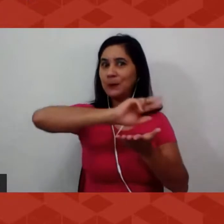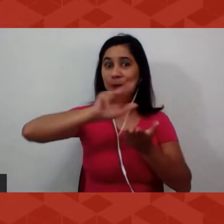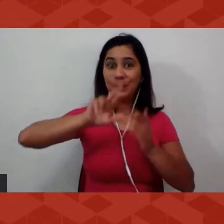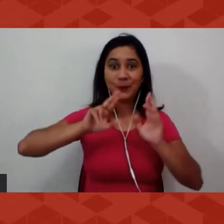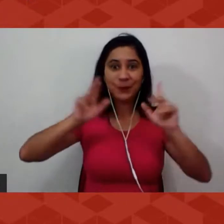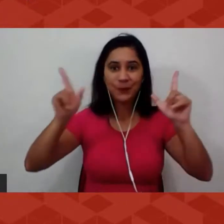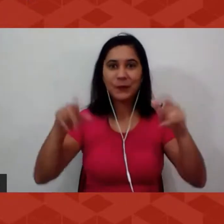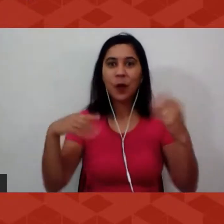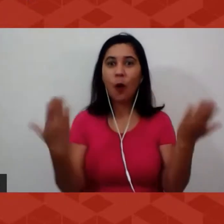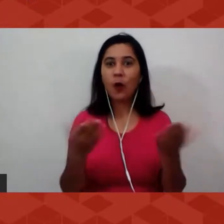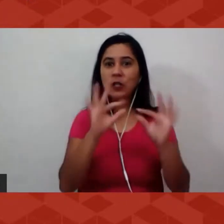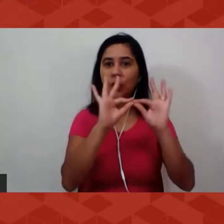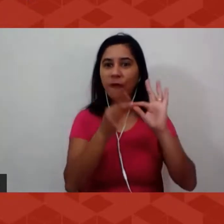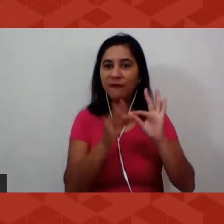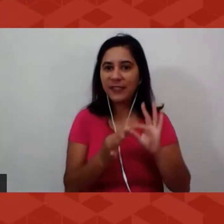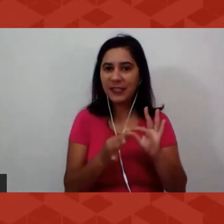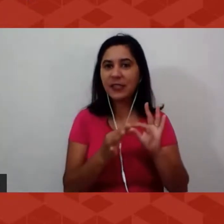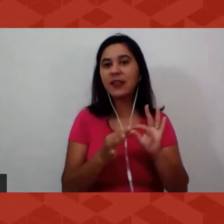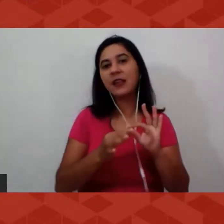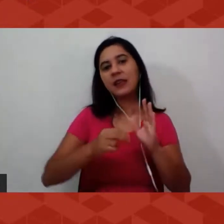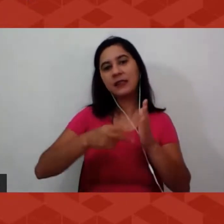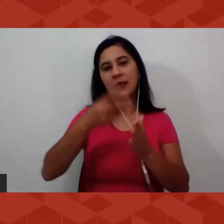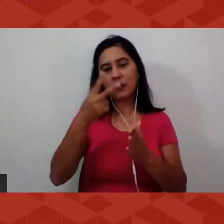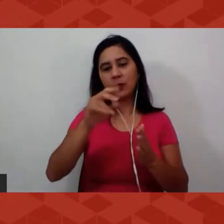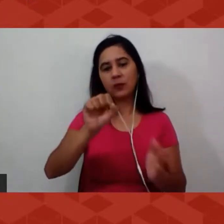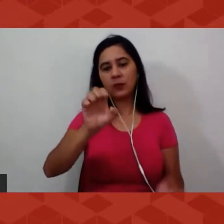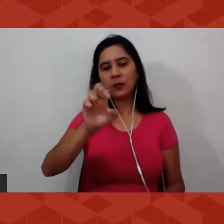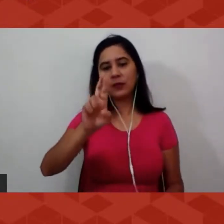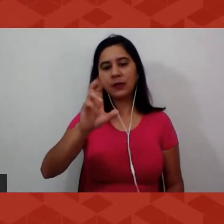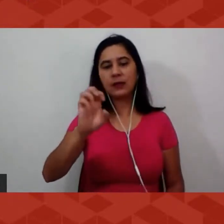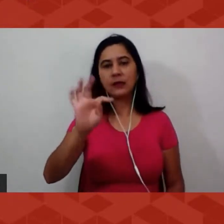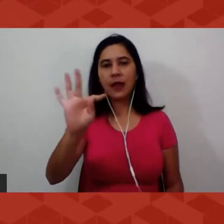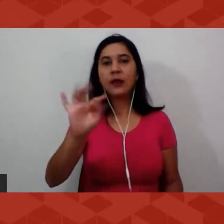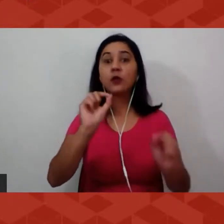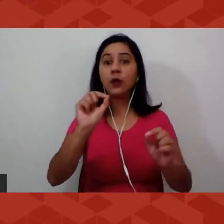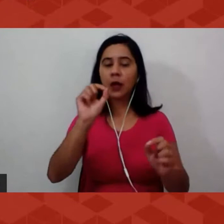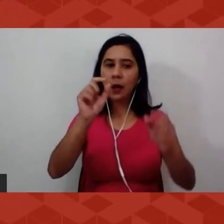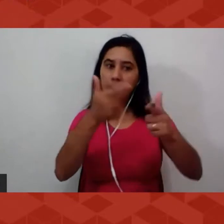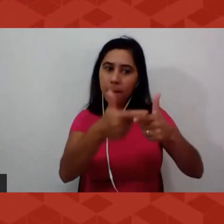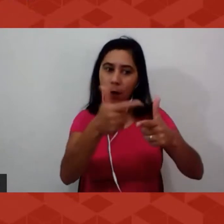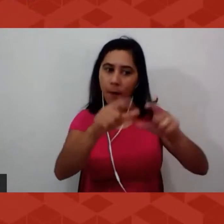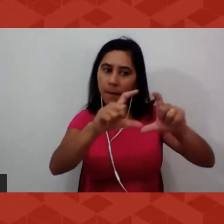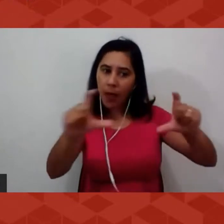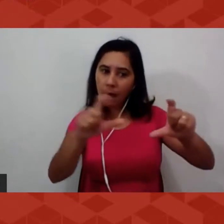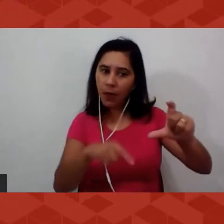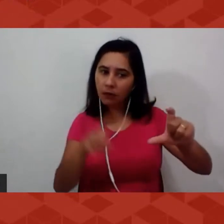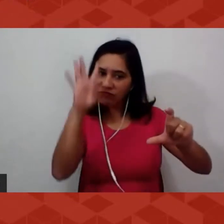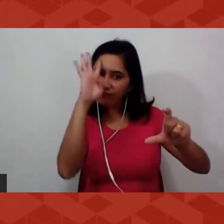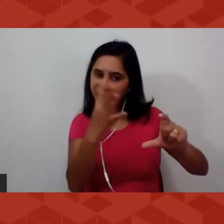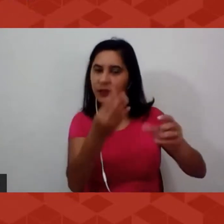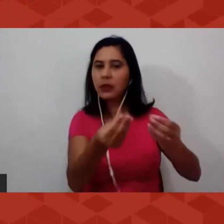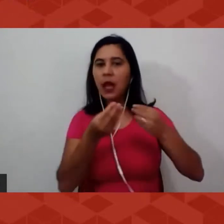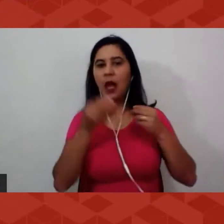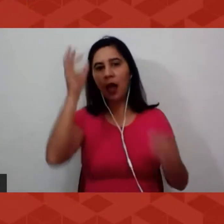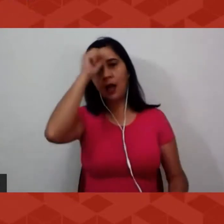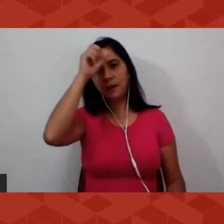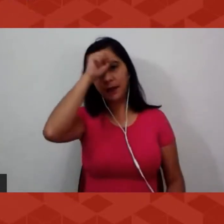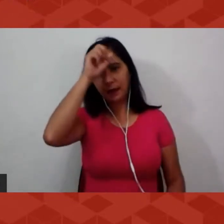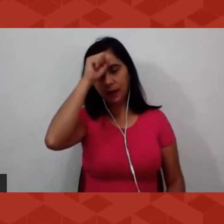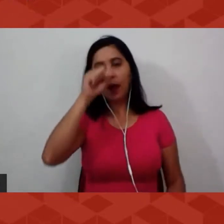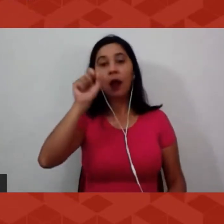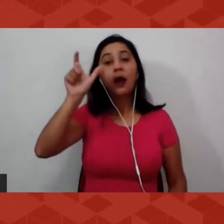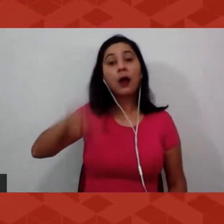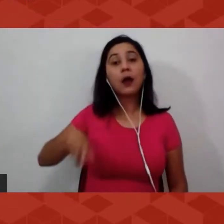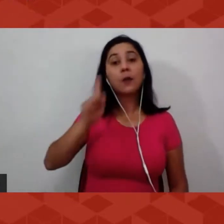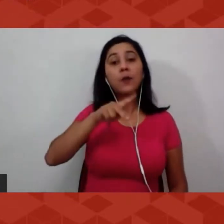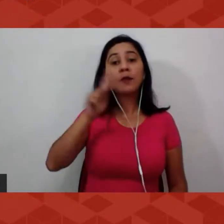manhã com a oficina Segundo SER7, Aprendizagem Baseada em Problemas, ABP, que será ministrada pelo